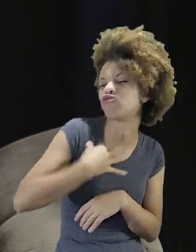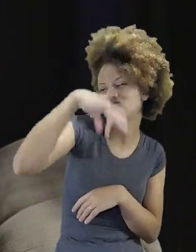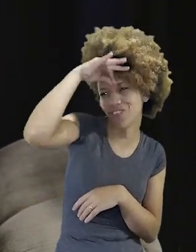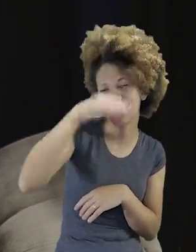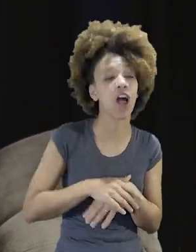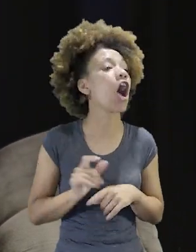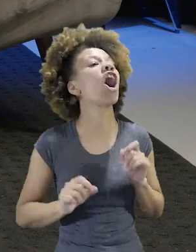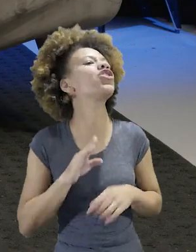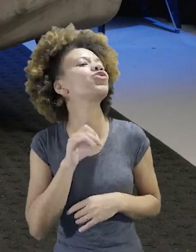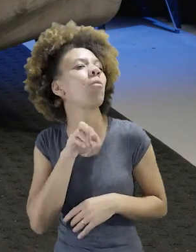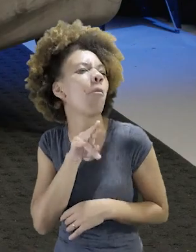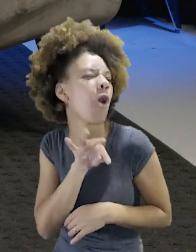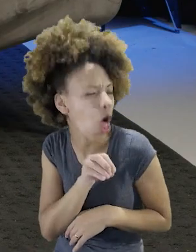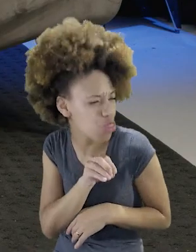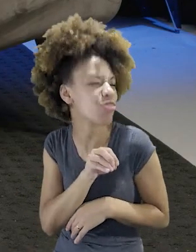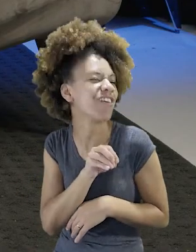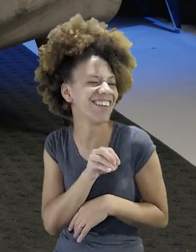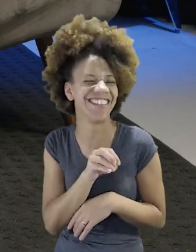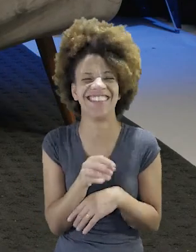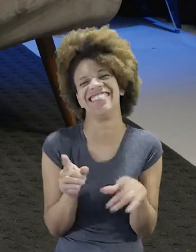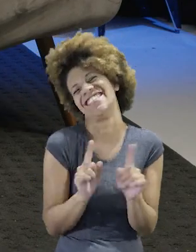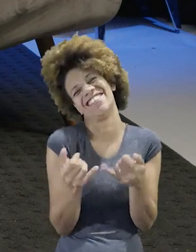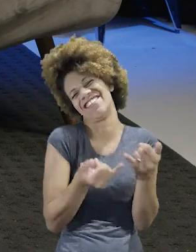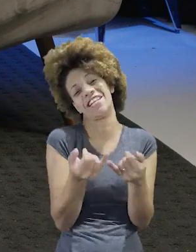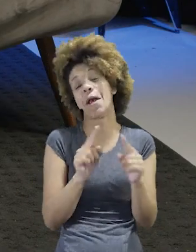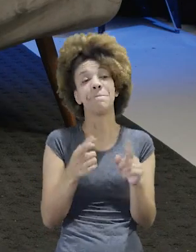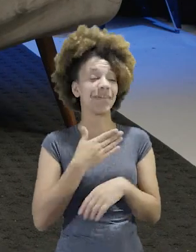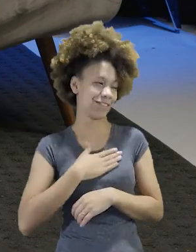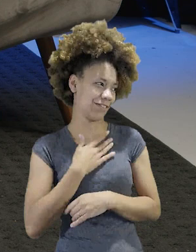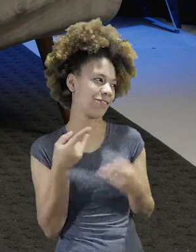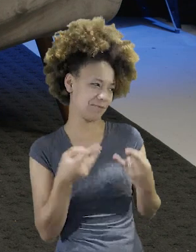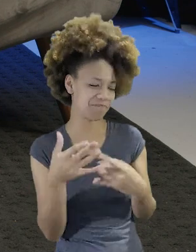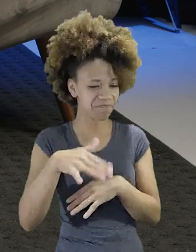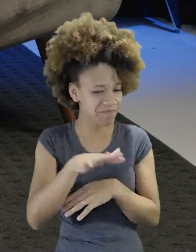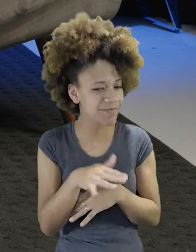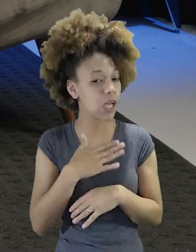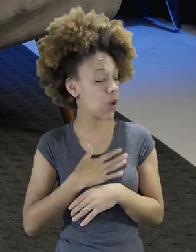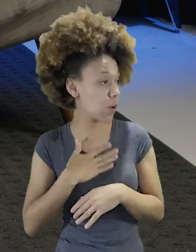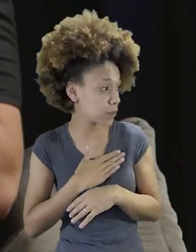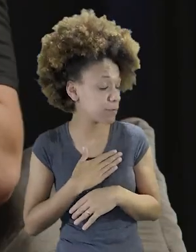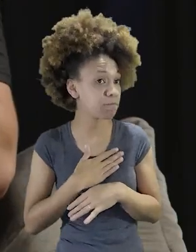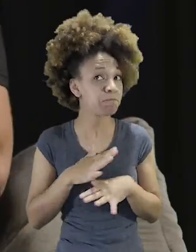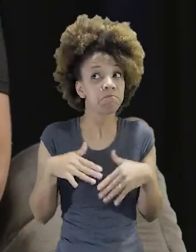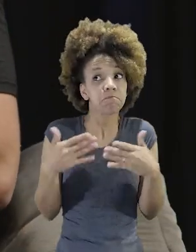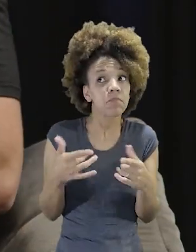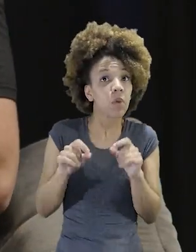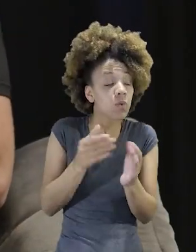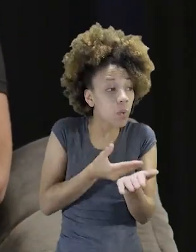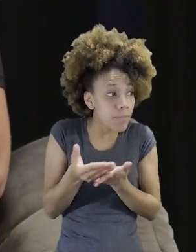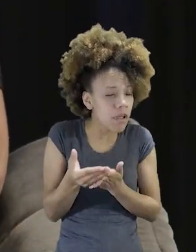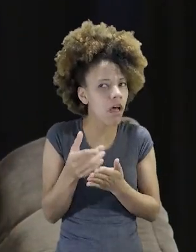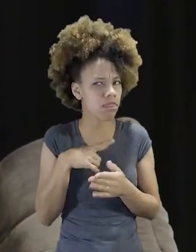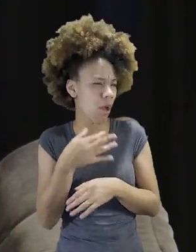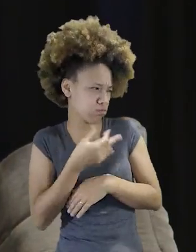Cadê os brotos não mas assim eu curto muito rock and roll Cara Sou dessa galera tal eu gosto disso e caramba uma coisa